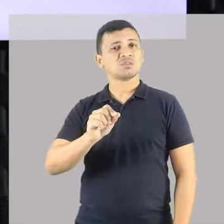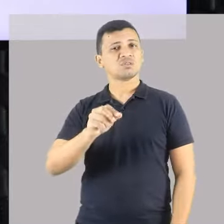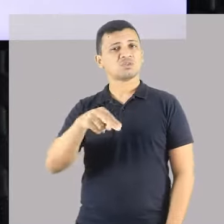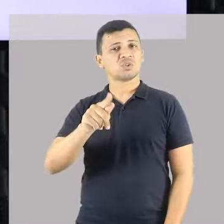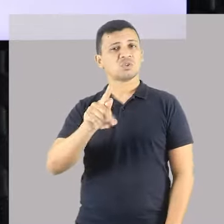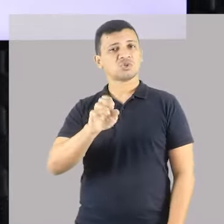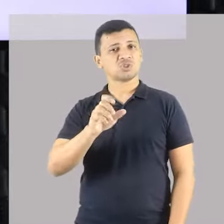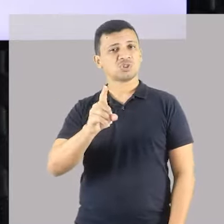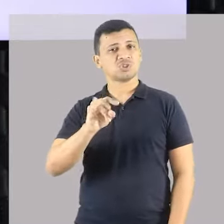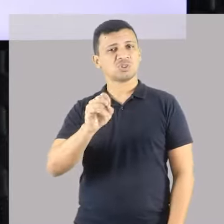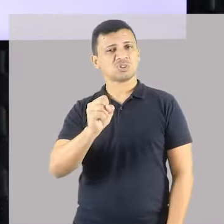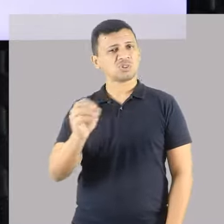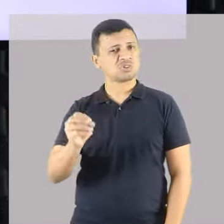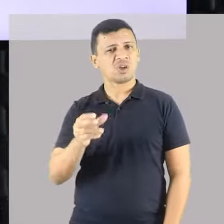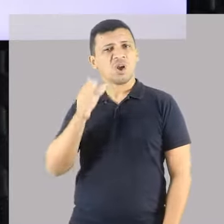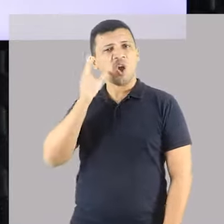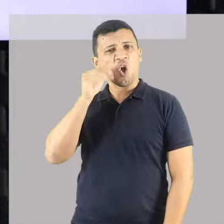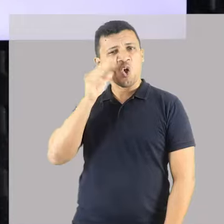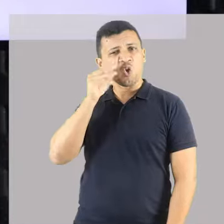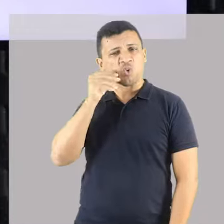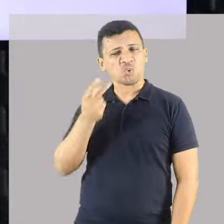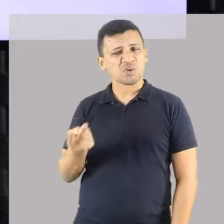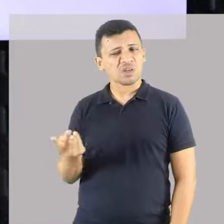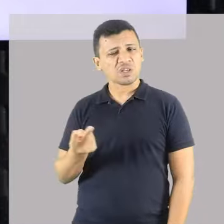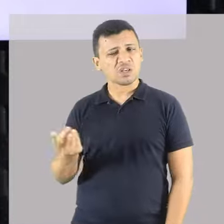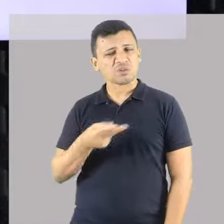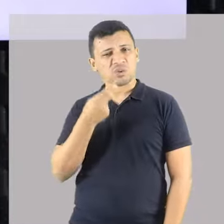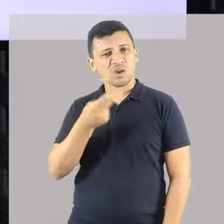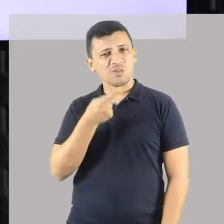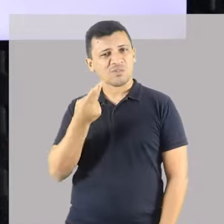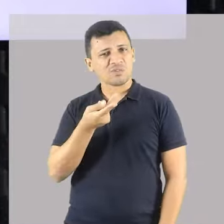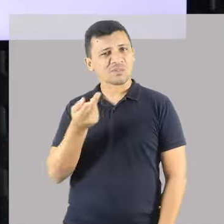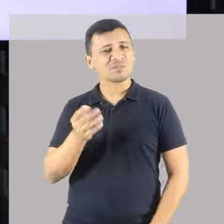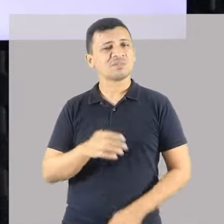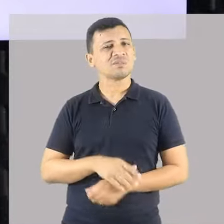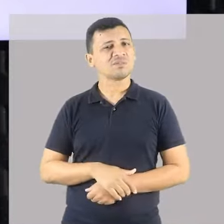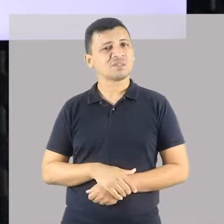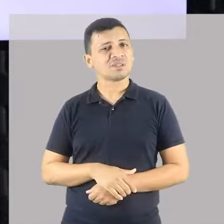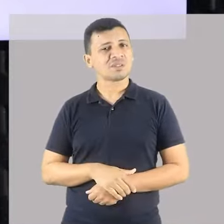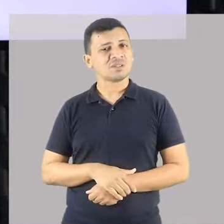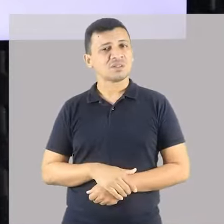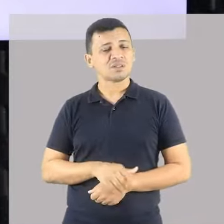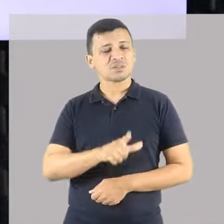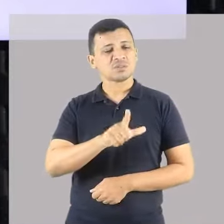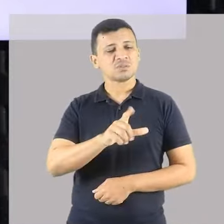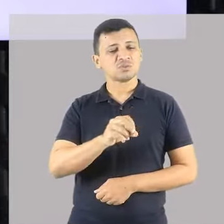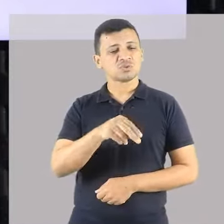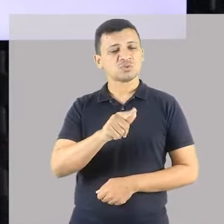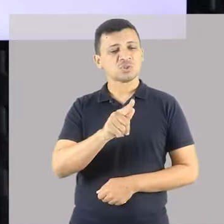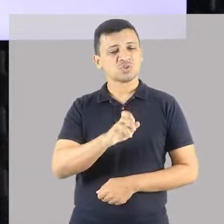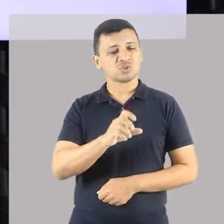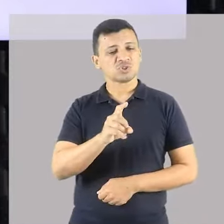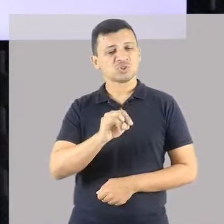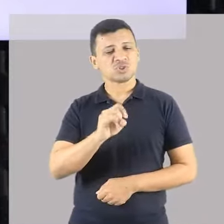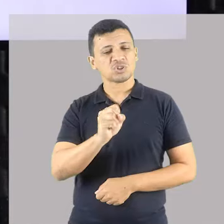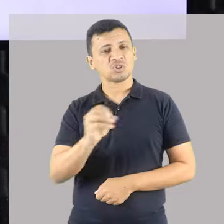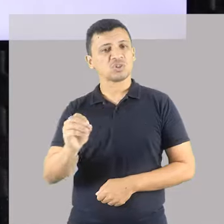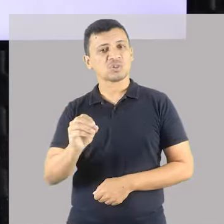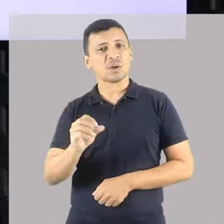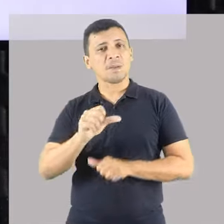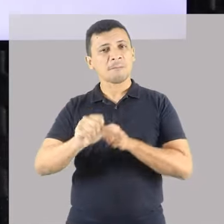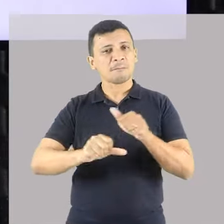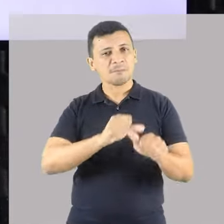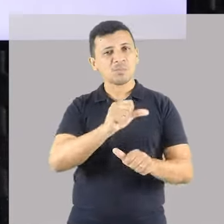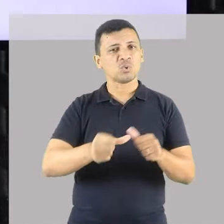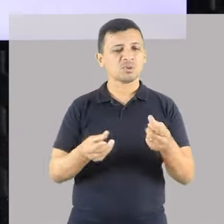curiosa aquela maneira de falar pelo avesso Então esse longe disso muda a perspectiva então